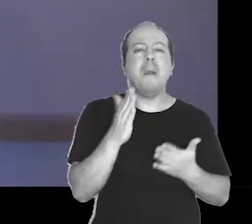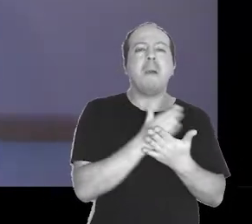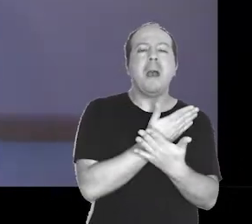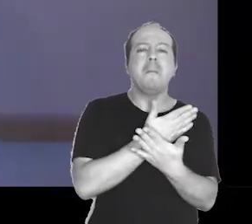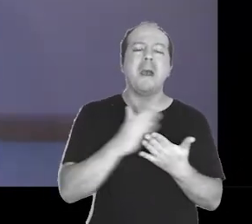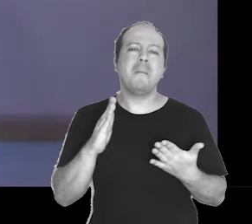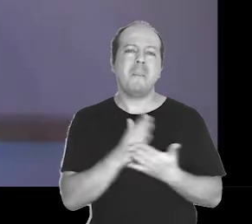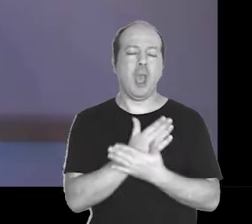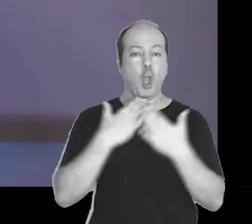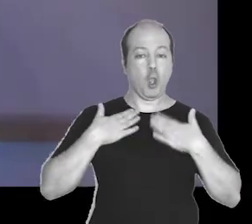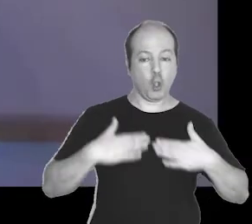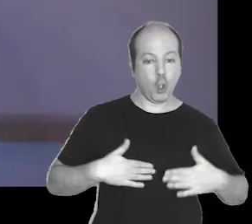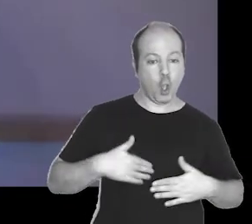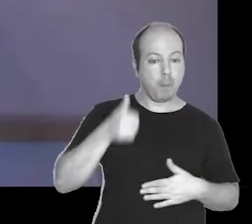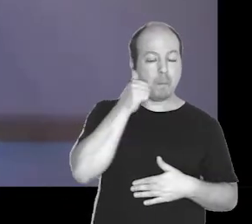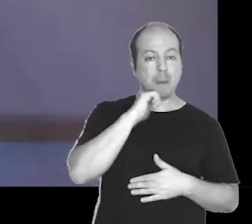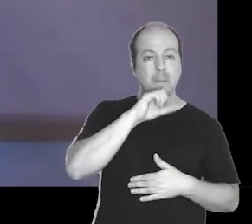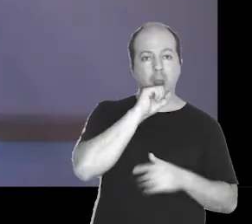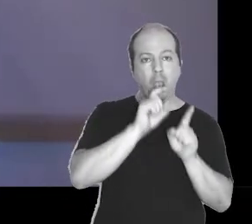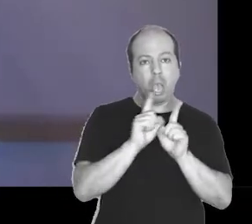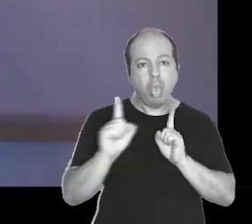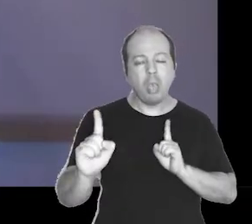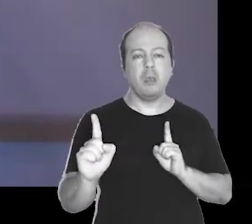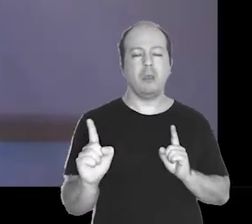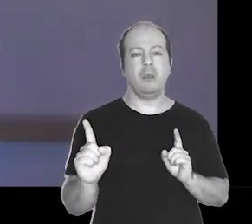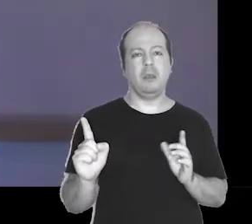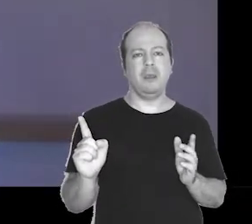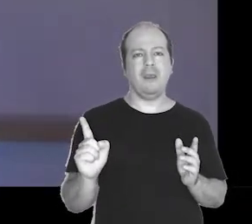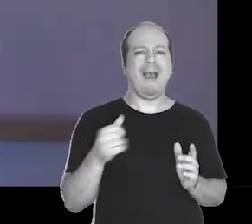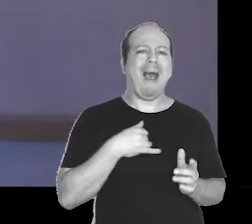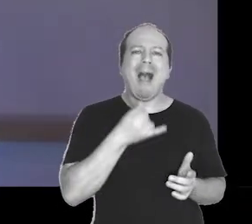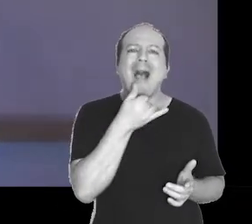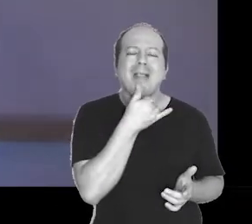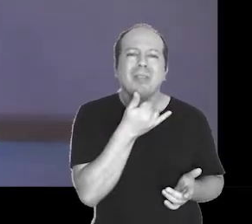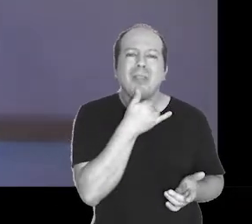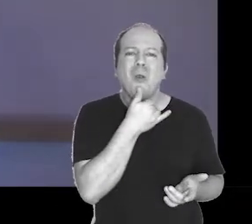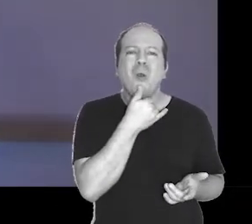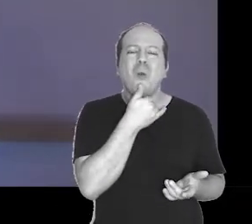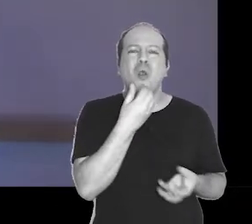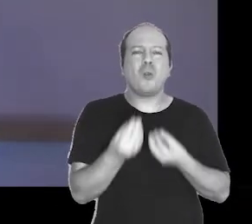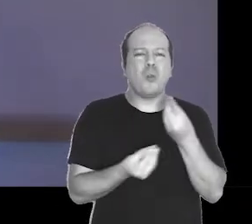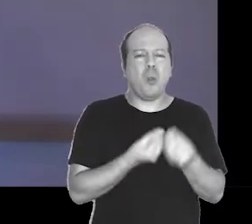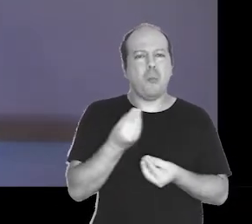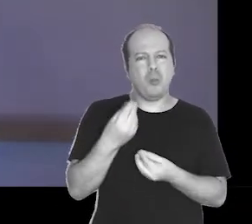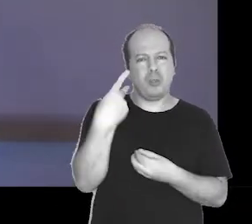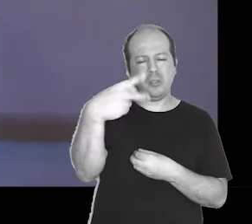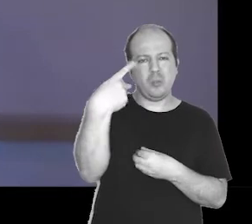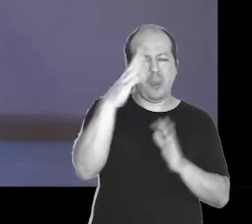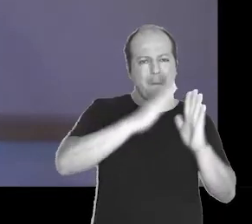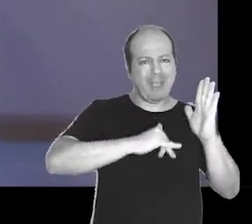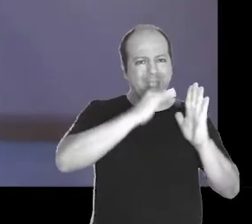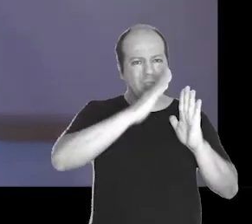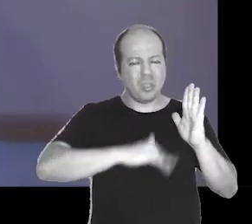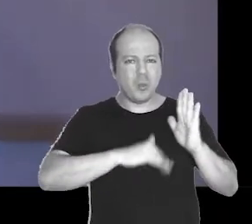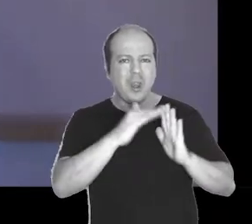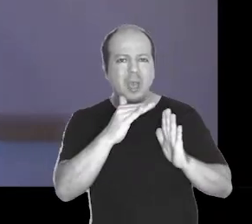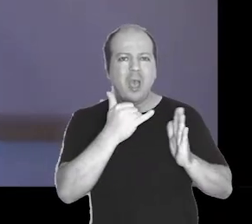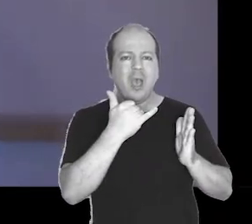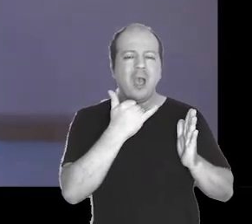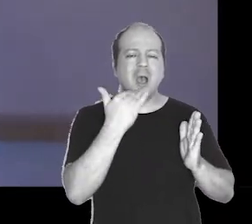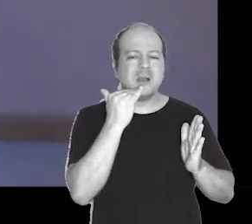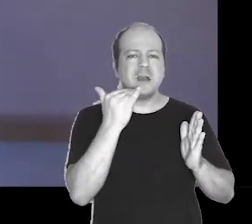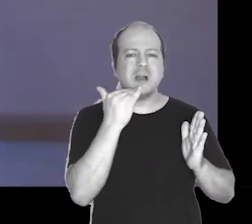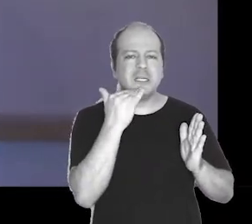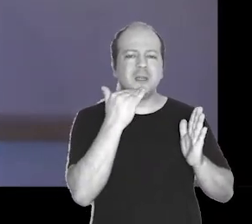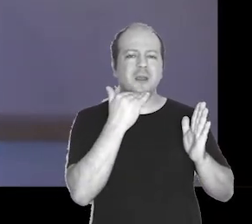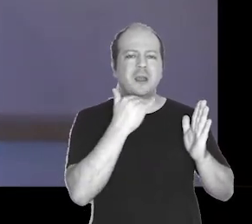separação do corpo da sua mãe, compreende? Não à toa, o gênio do desenho e da pintura simplesmente falhava na